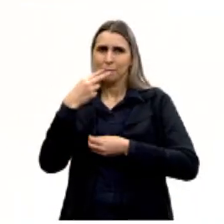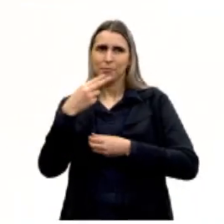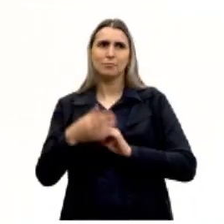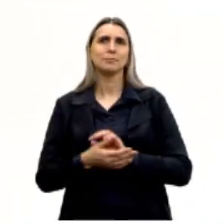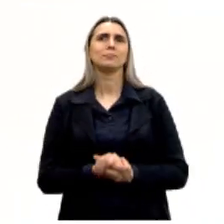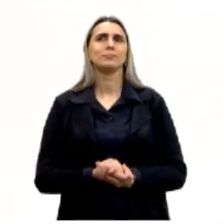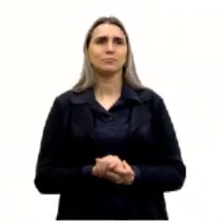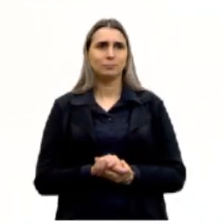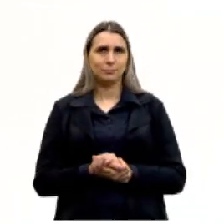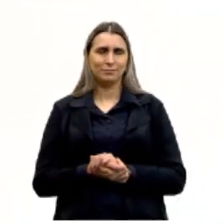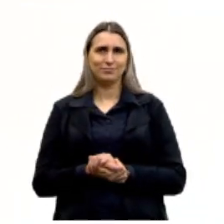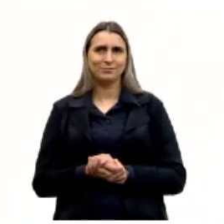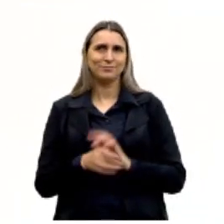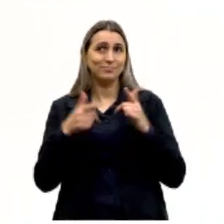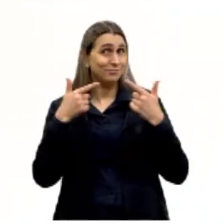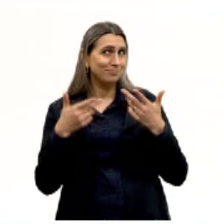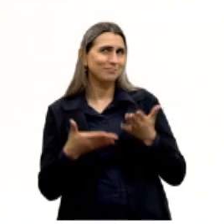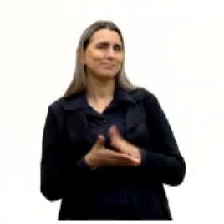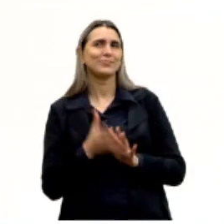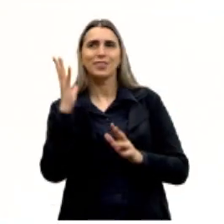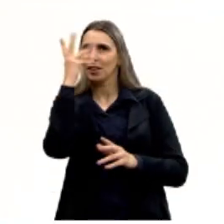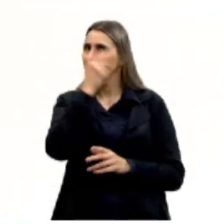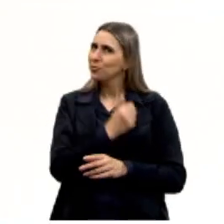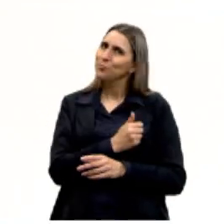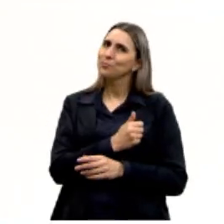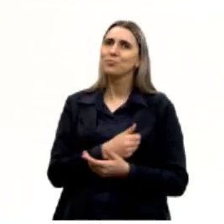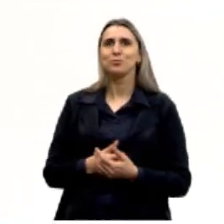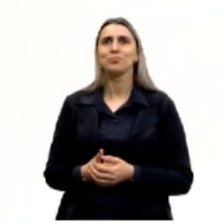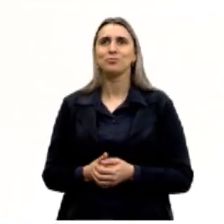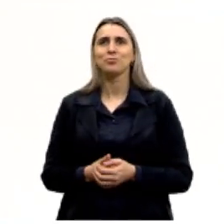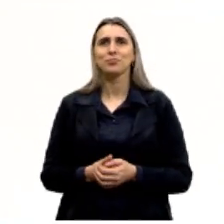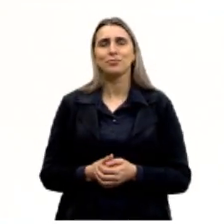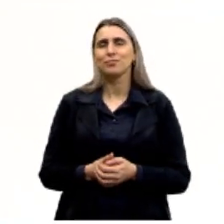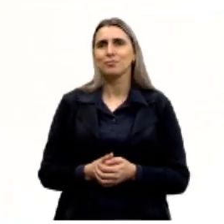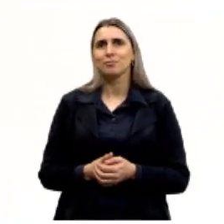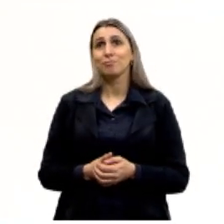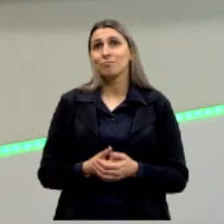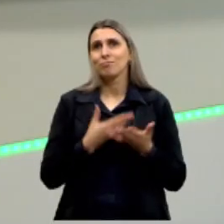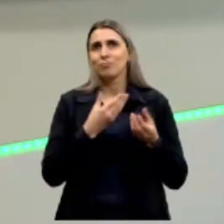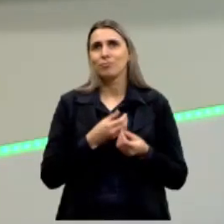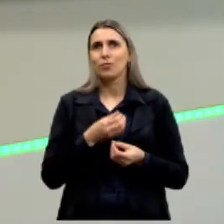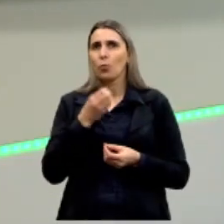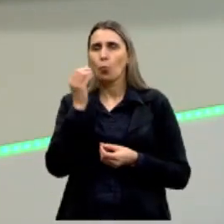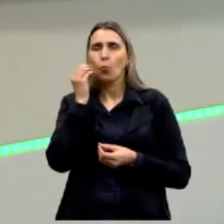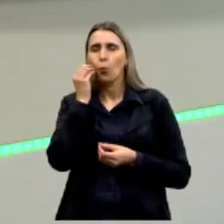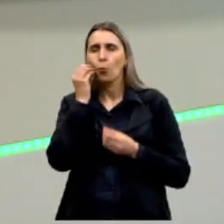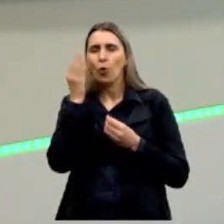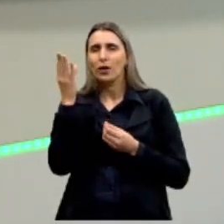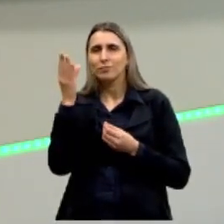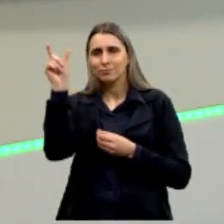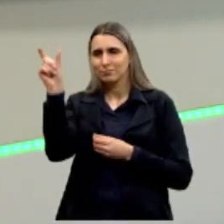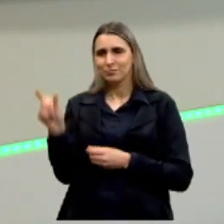cigarro não é lindo aí Oswald lindinho